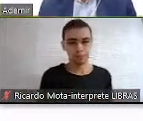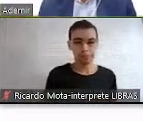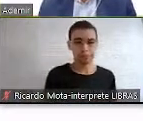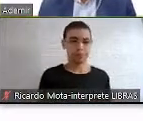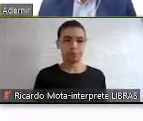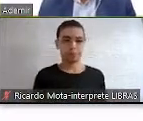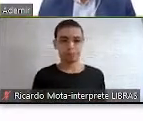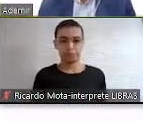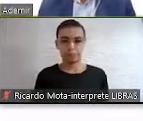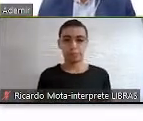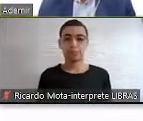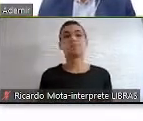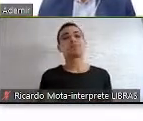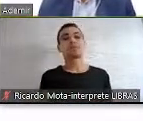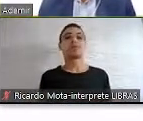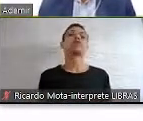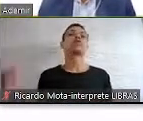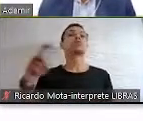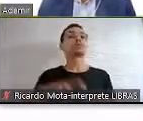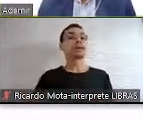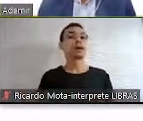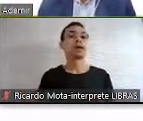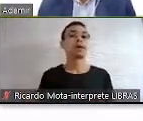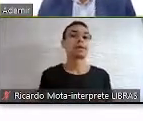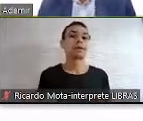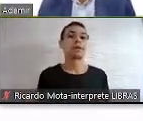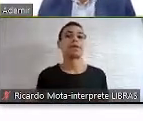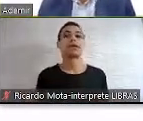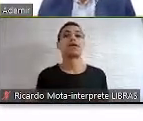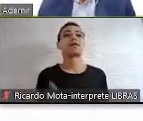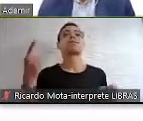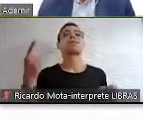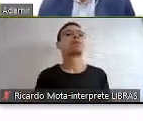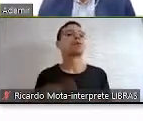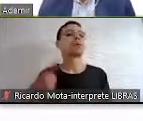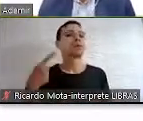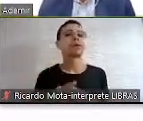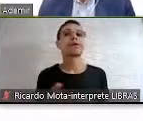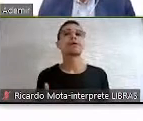Então, voltando a reforçar, por que um prédio desaba?